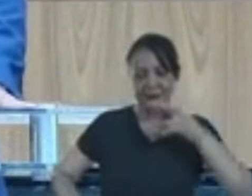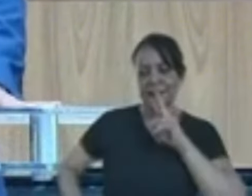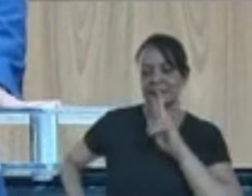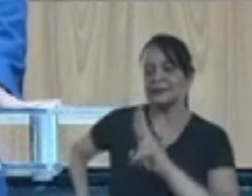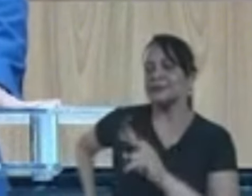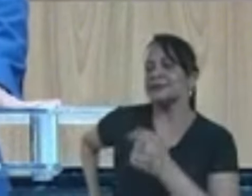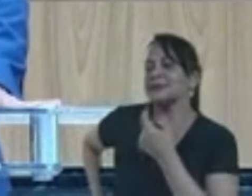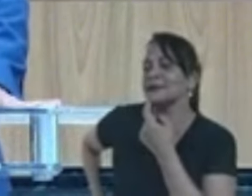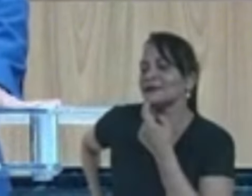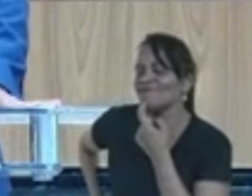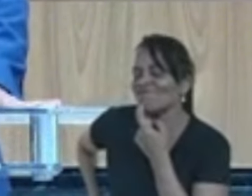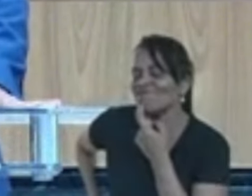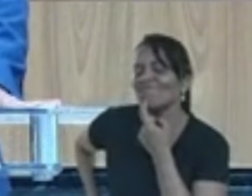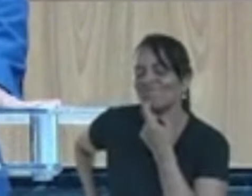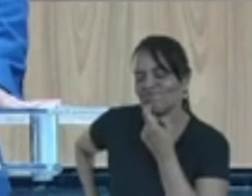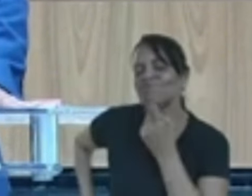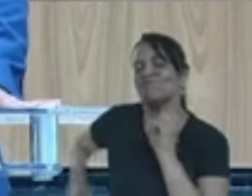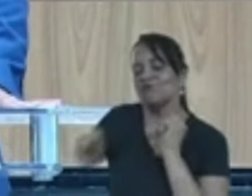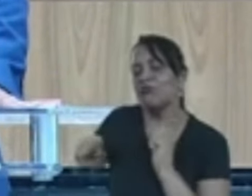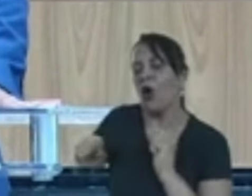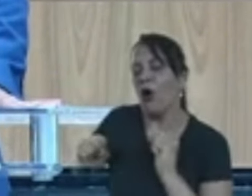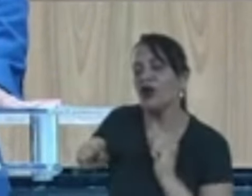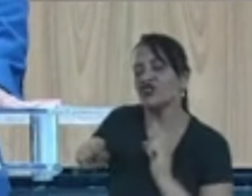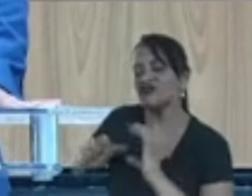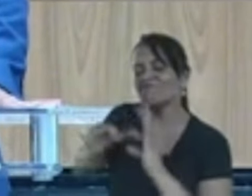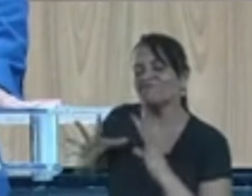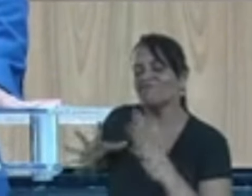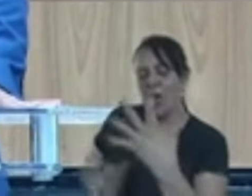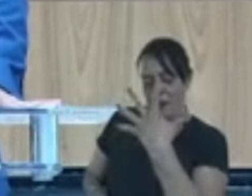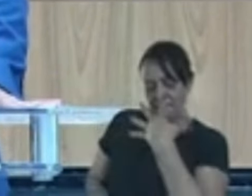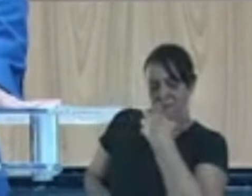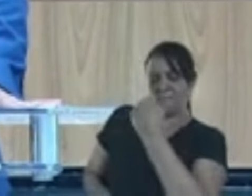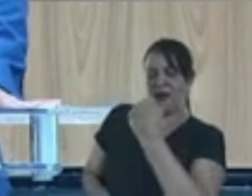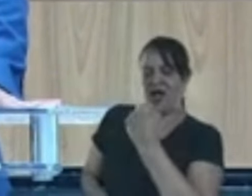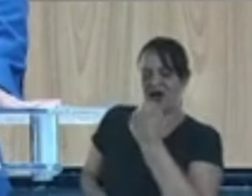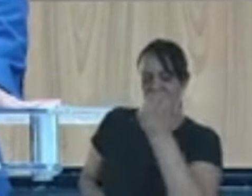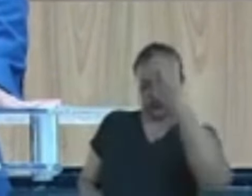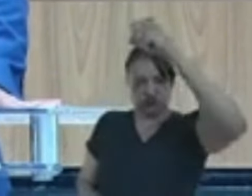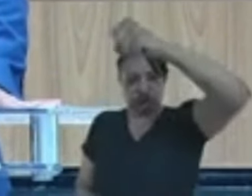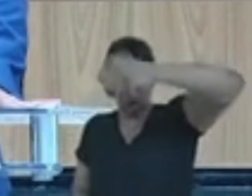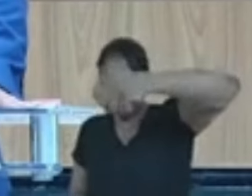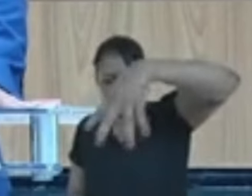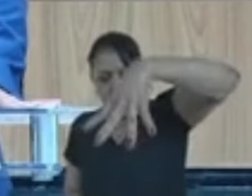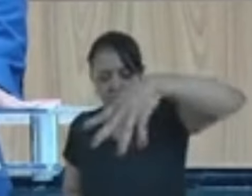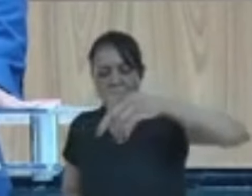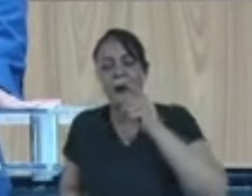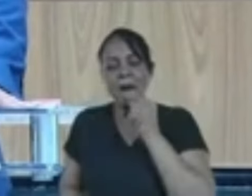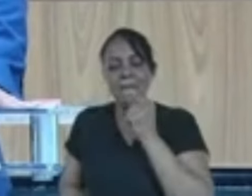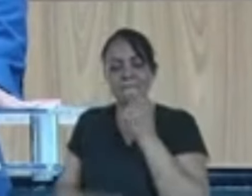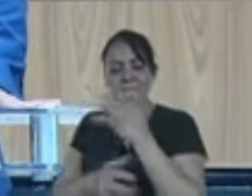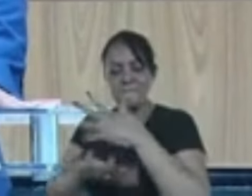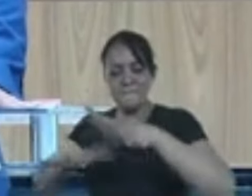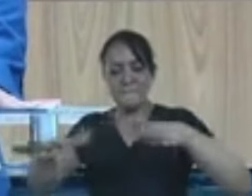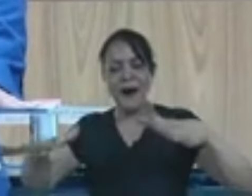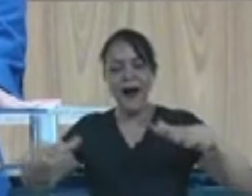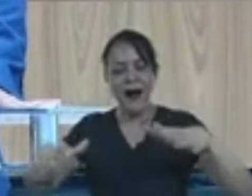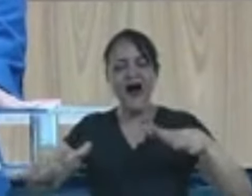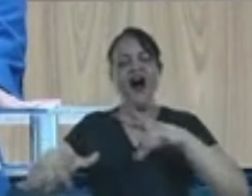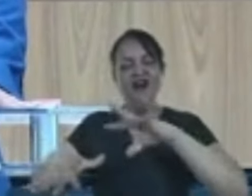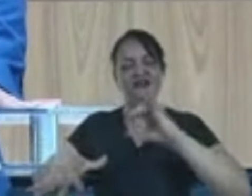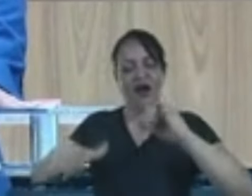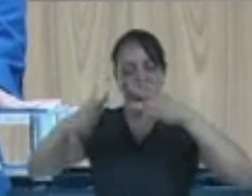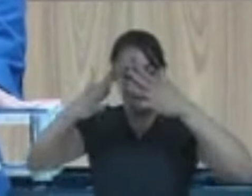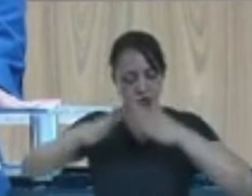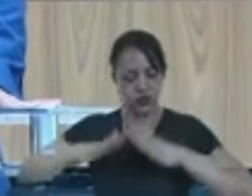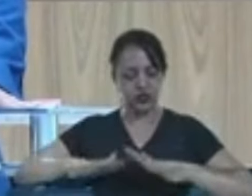pegue-me e me lance no mar. Então o mar ficará calmo, porque eu sei que por minha causa